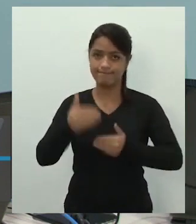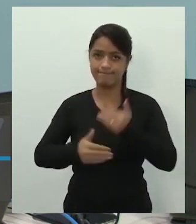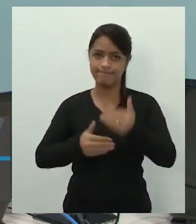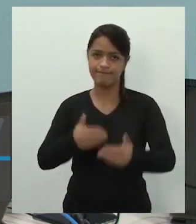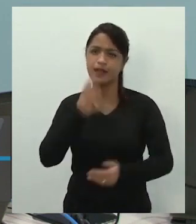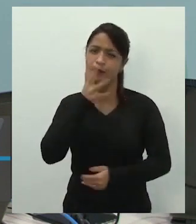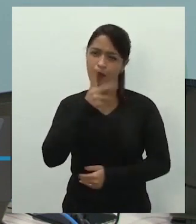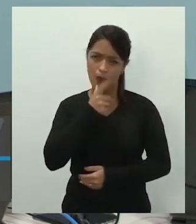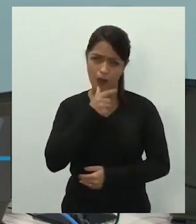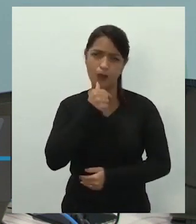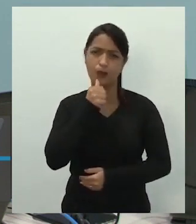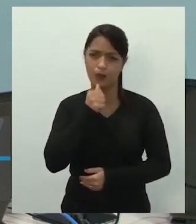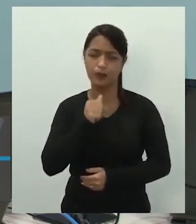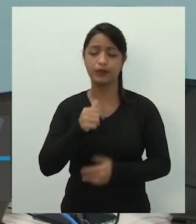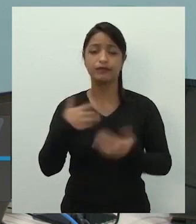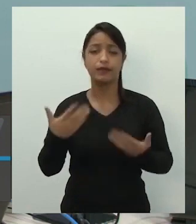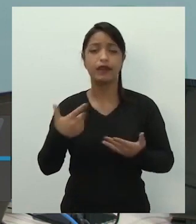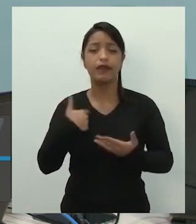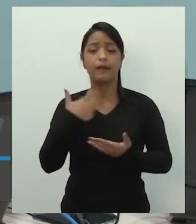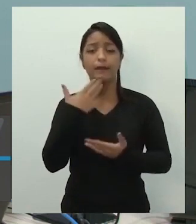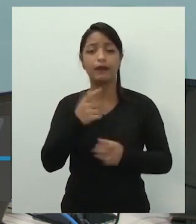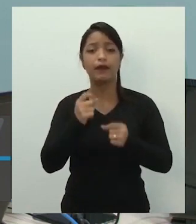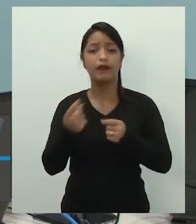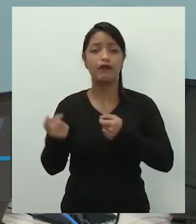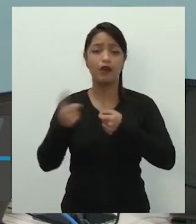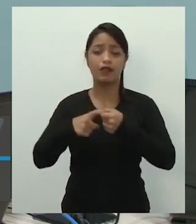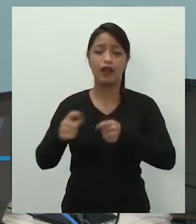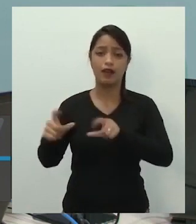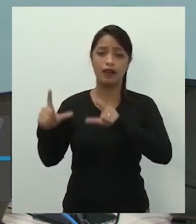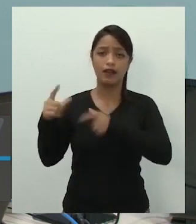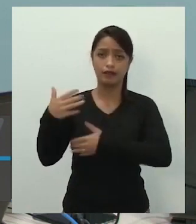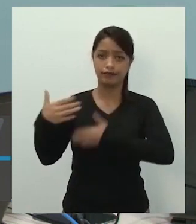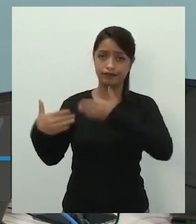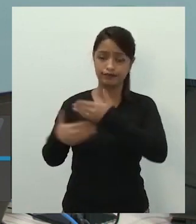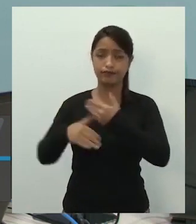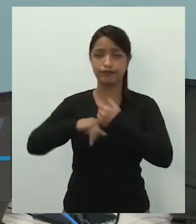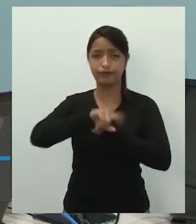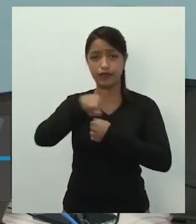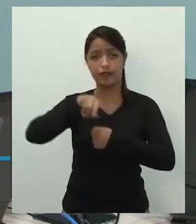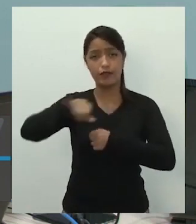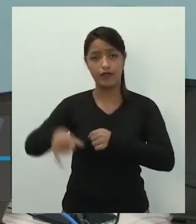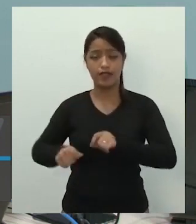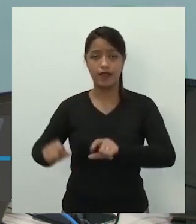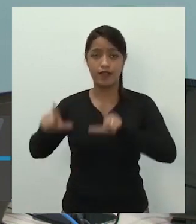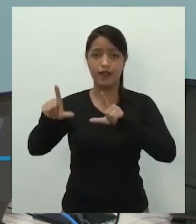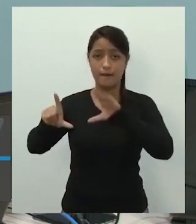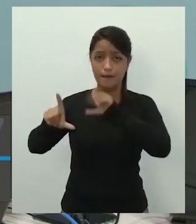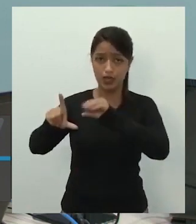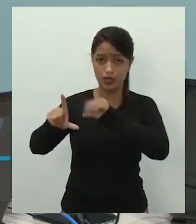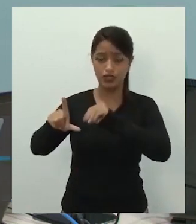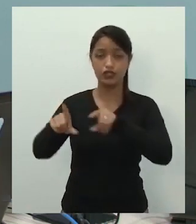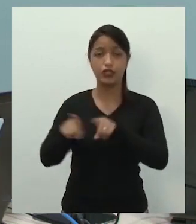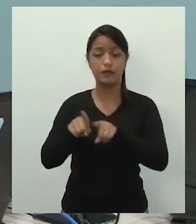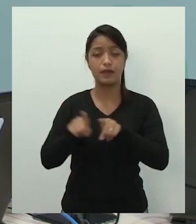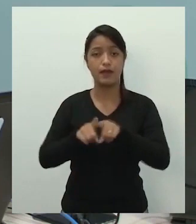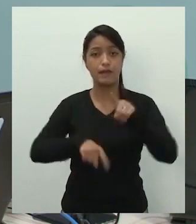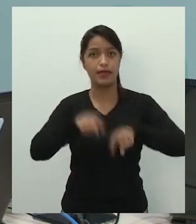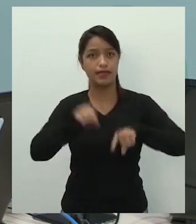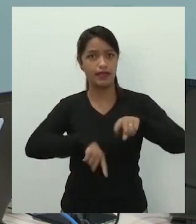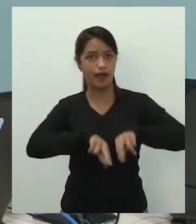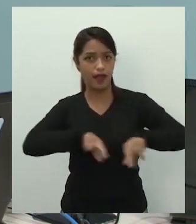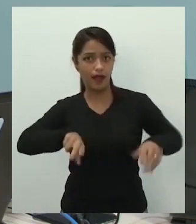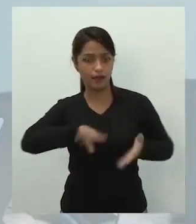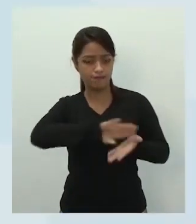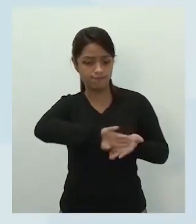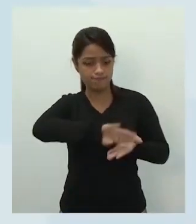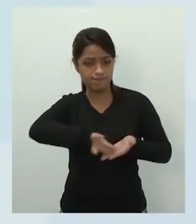para que eles retornem os slides para vocês tirarem print com mais calma e separar os materiais para uma próxima aula.